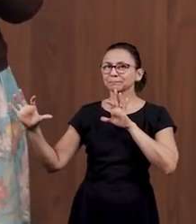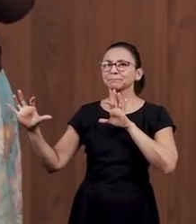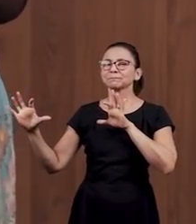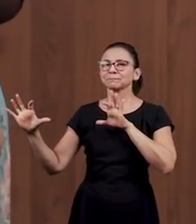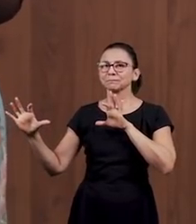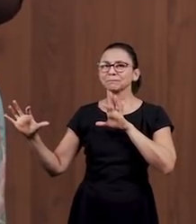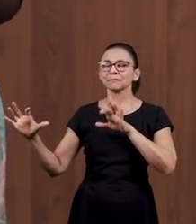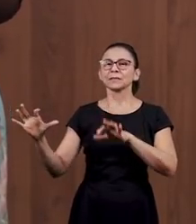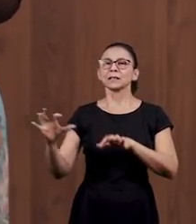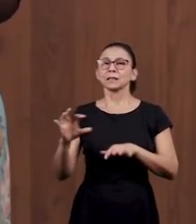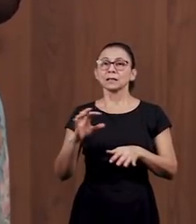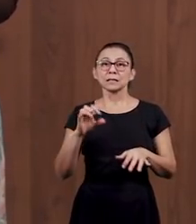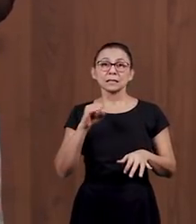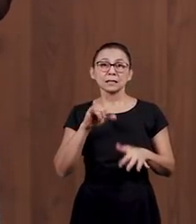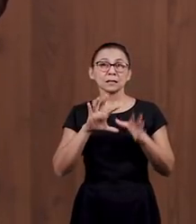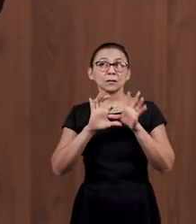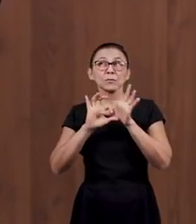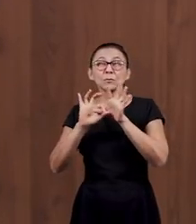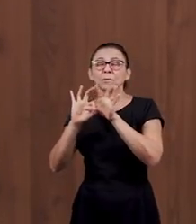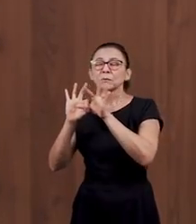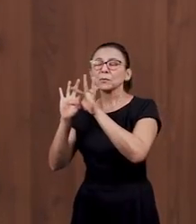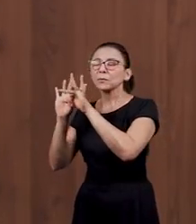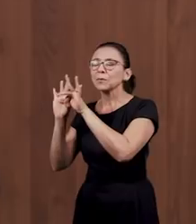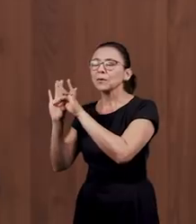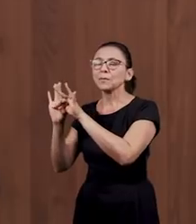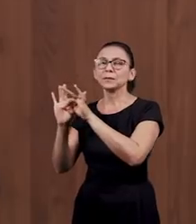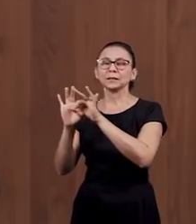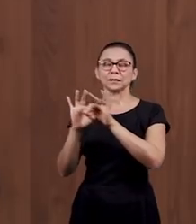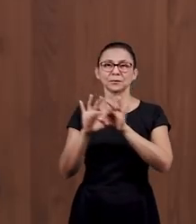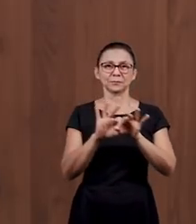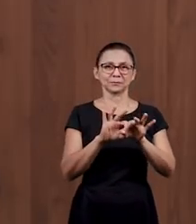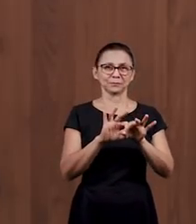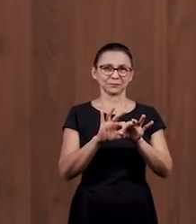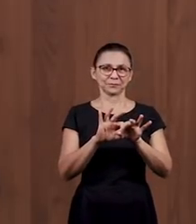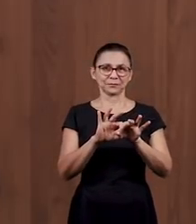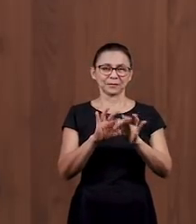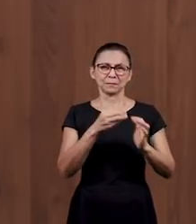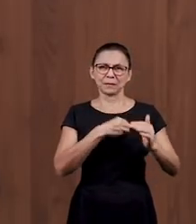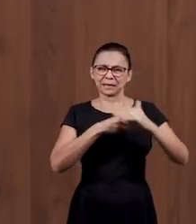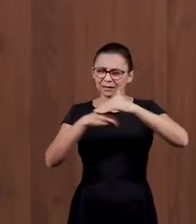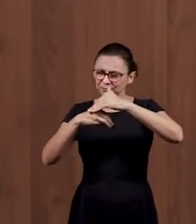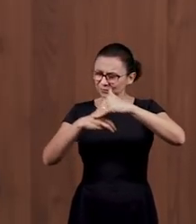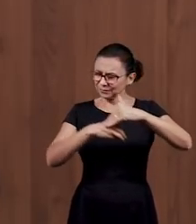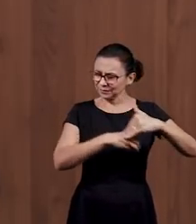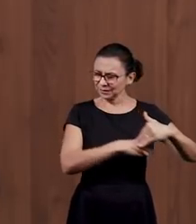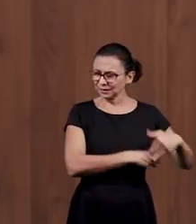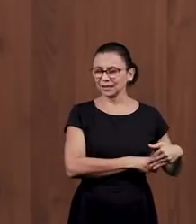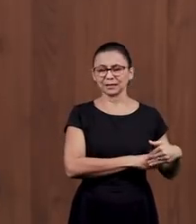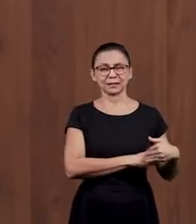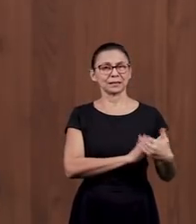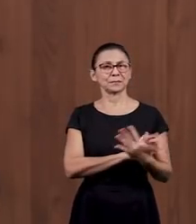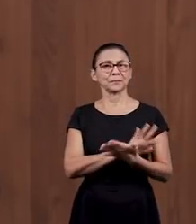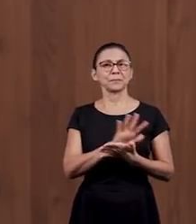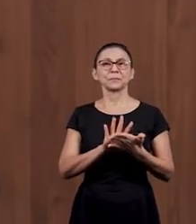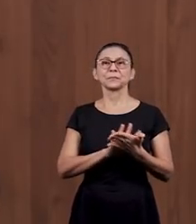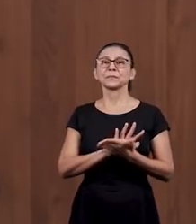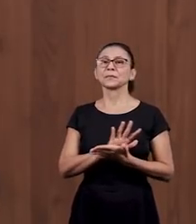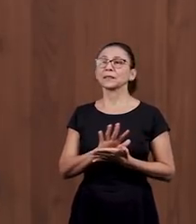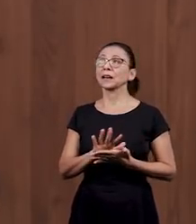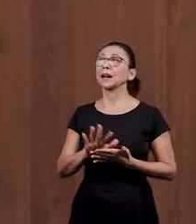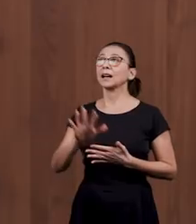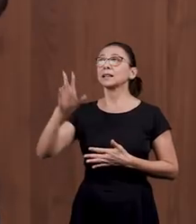Só quando nós estamos em comunhão com o Senhor, em santificação, assim como Samuel estava, é que nós